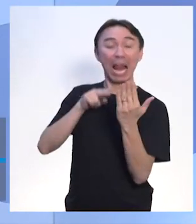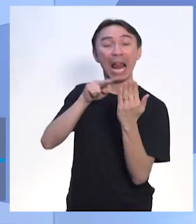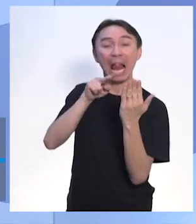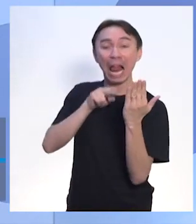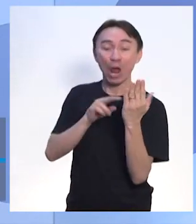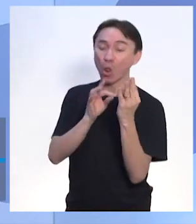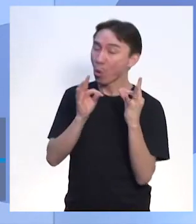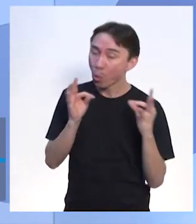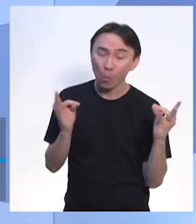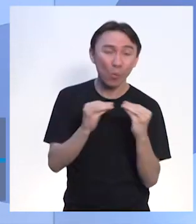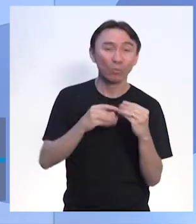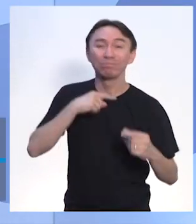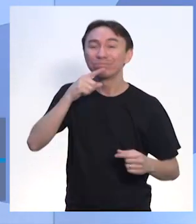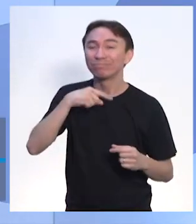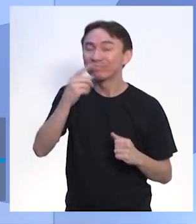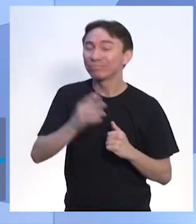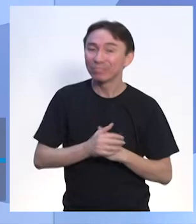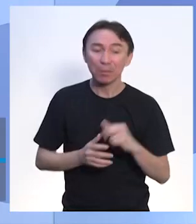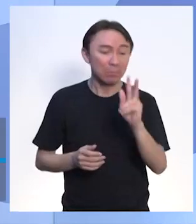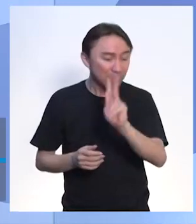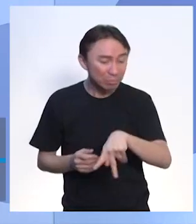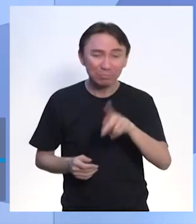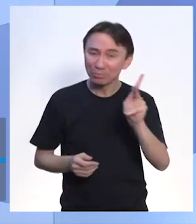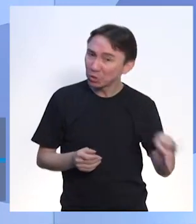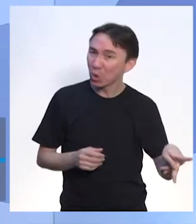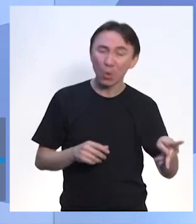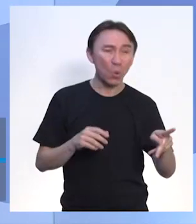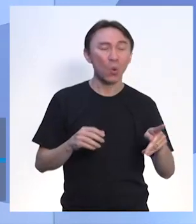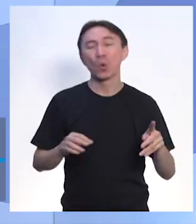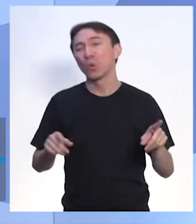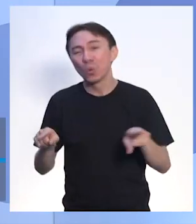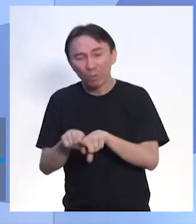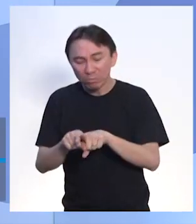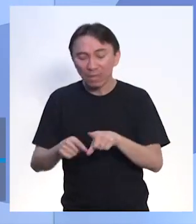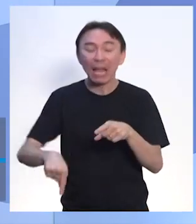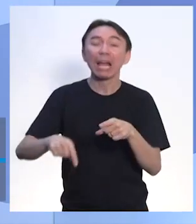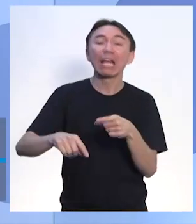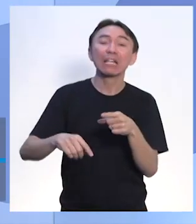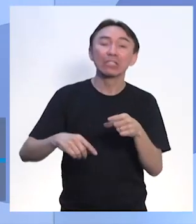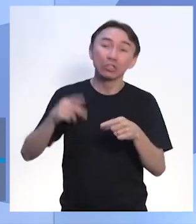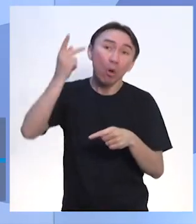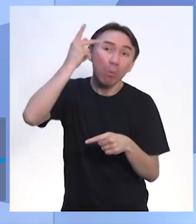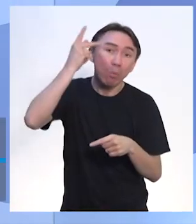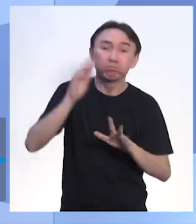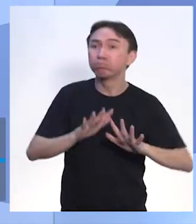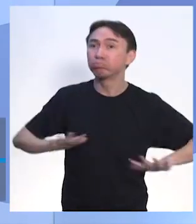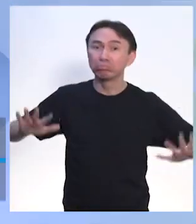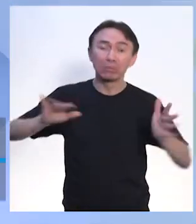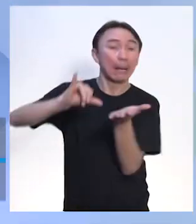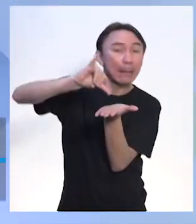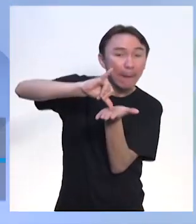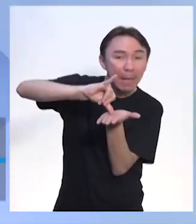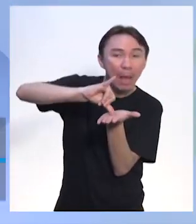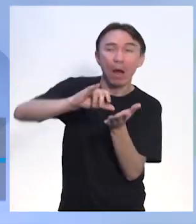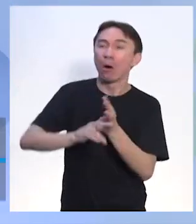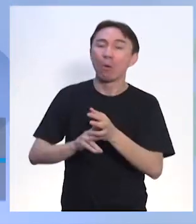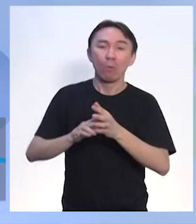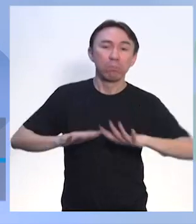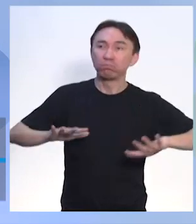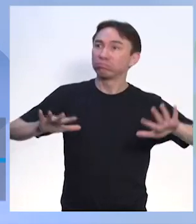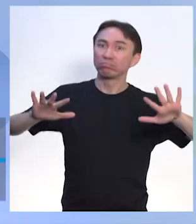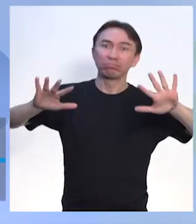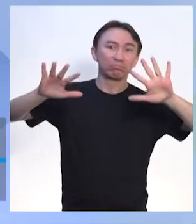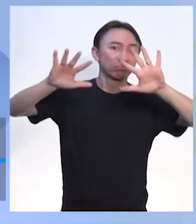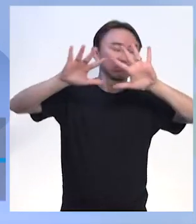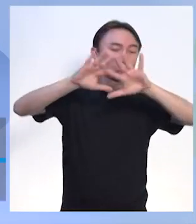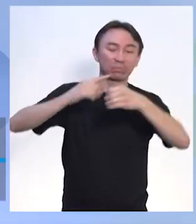dando boa tarde, assim, São Paulo todo, capital, interior, Grande São Paulo. Legal. Só agradecer mesmo, porque essas